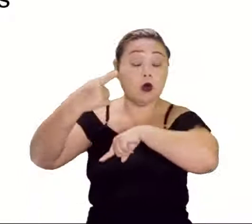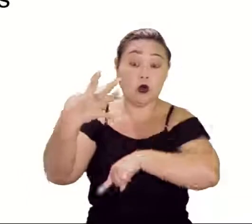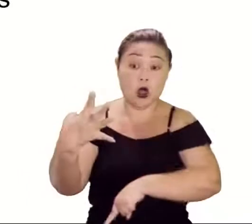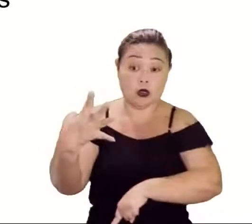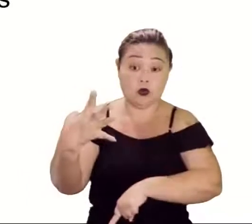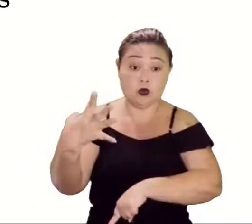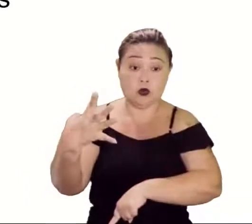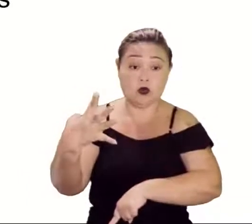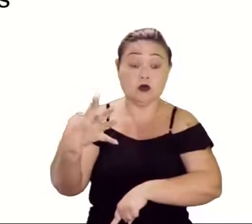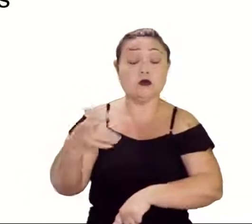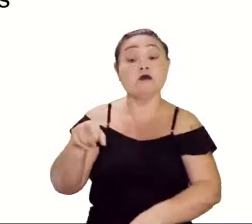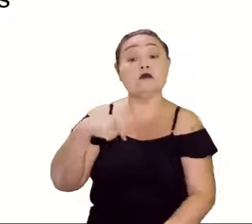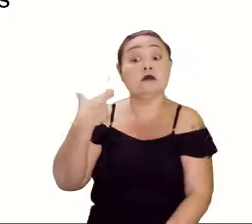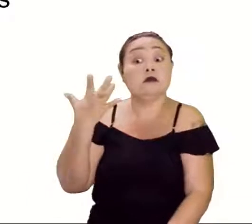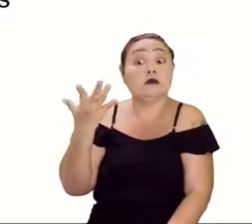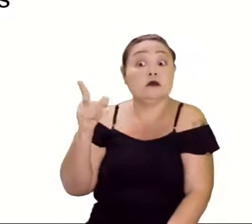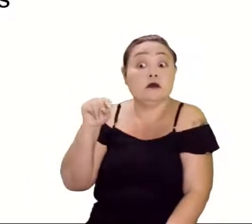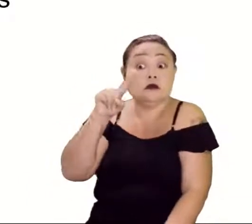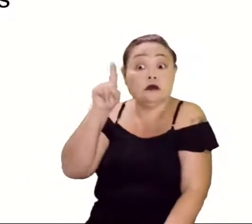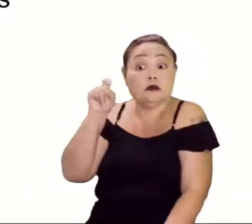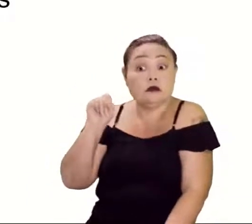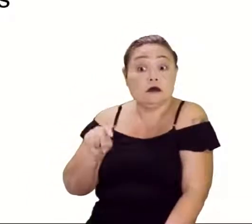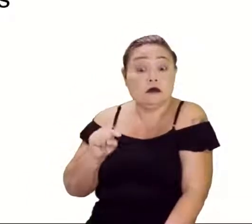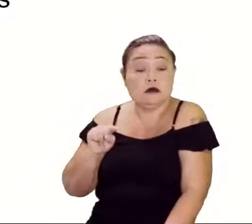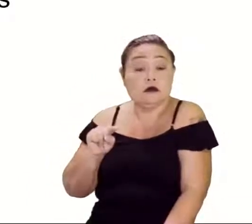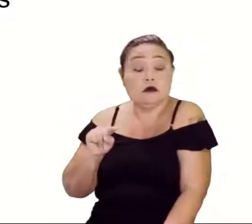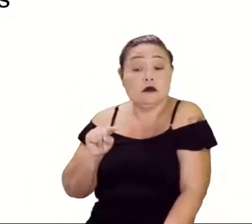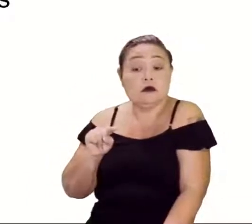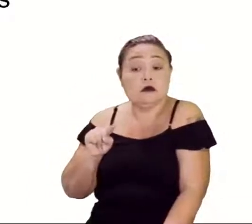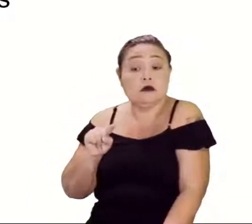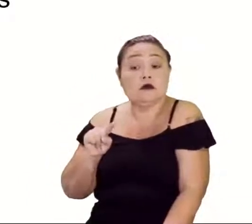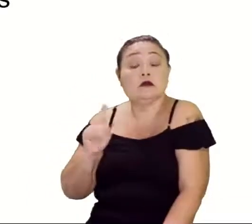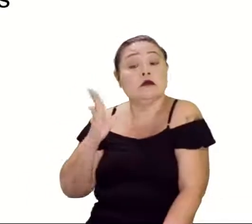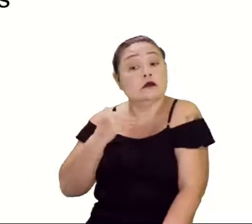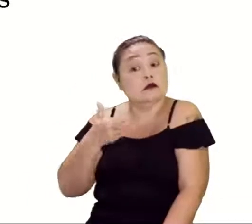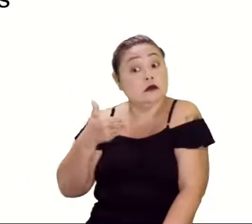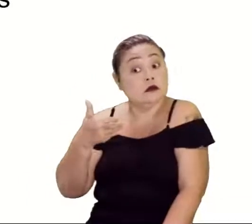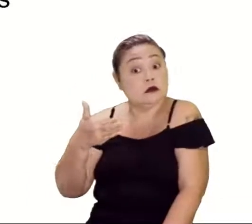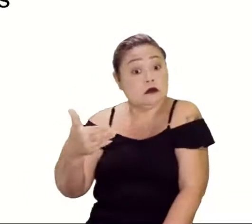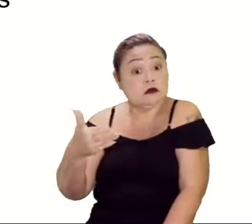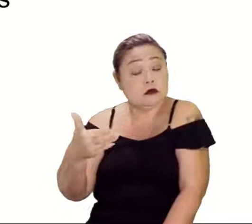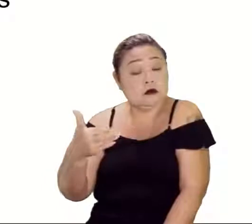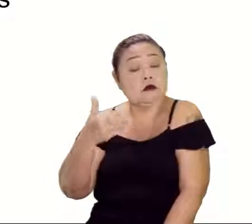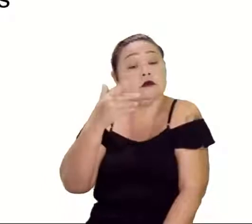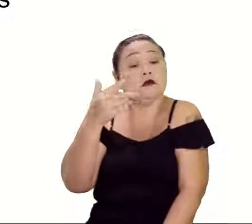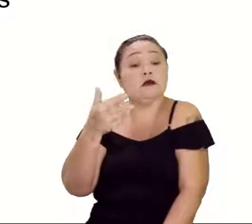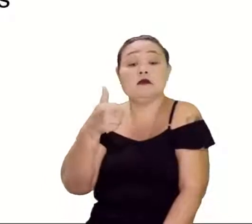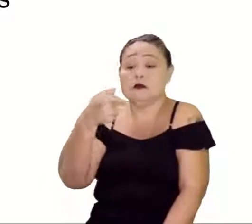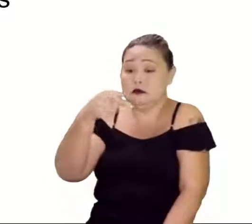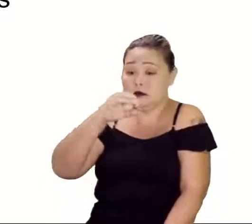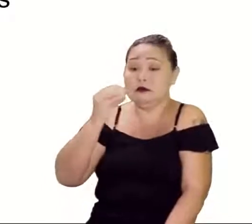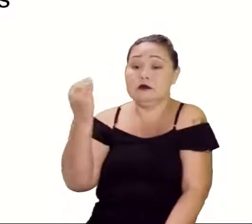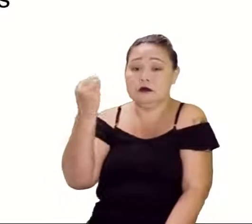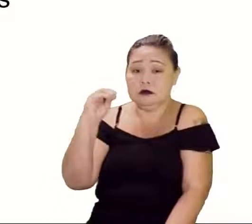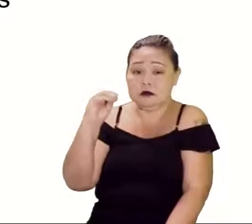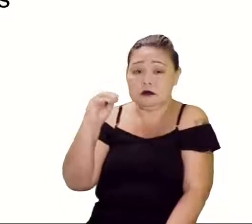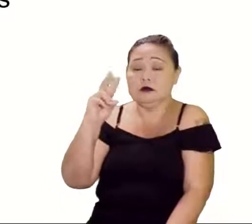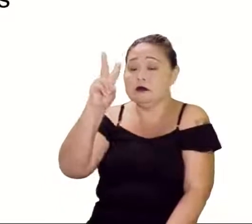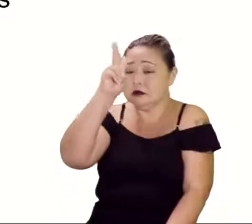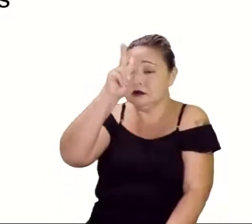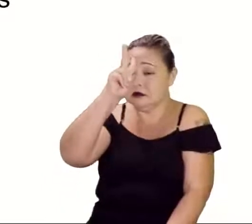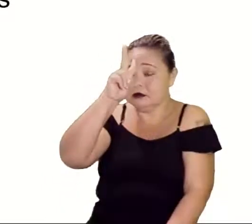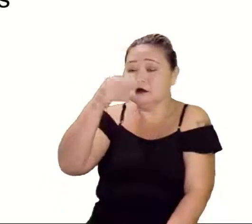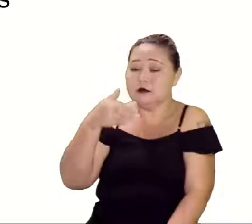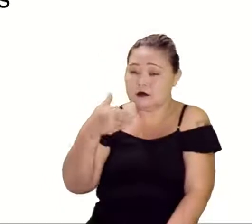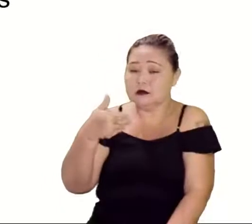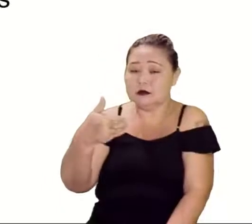será de... Então eu já sei que se é inicial, eu posso colocar o 700 aqui, não posso? Lembra que